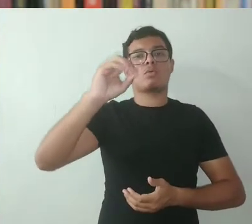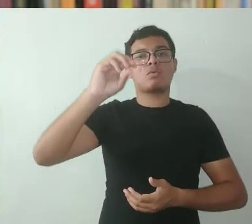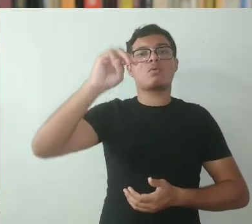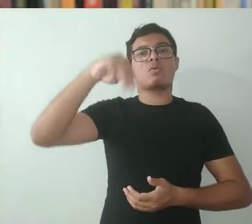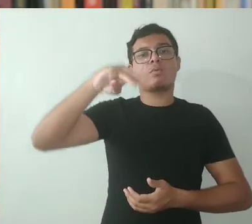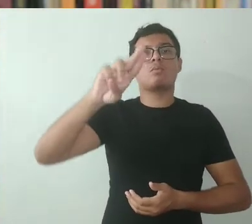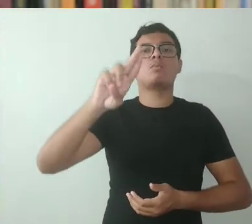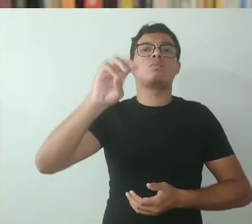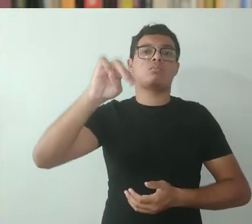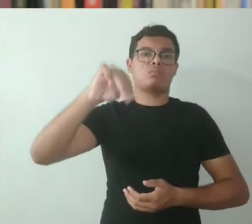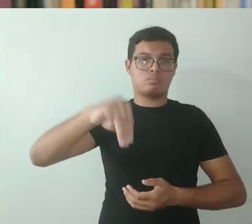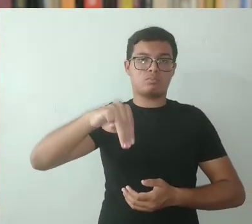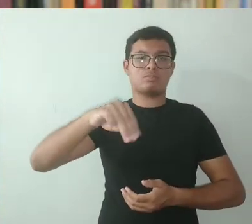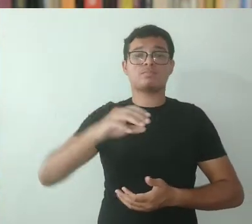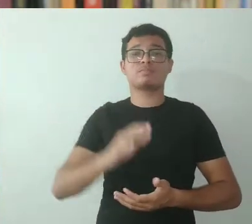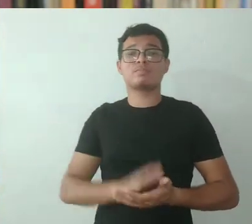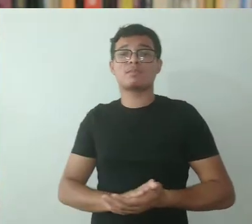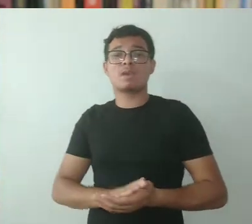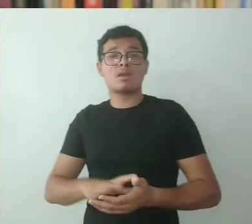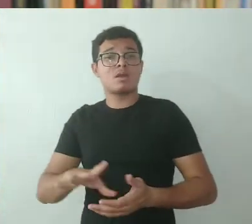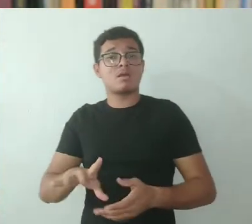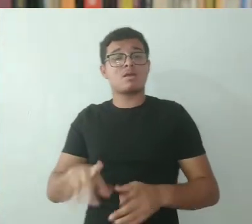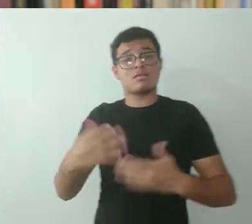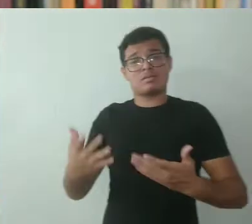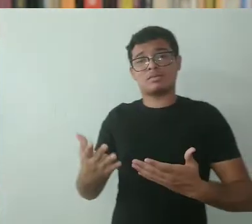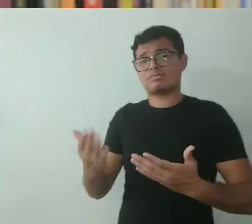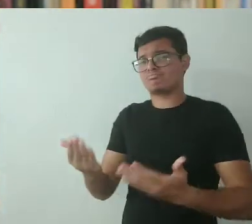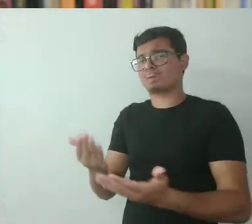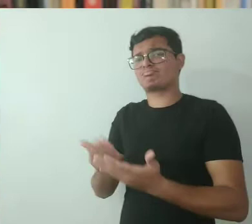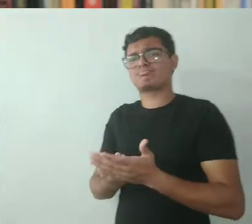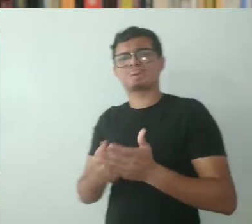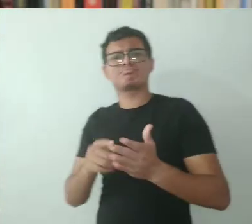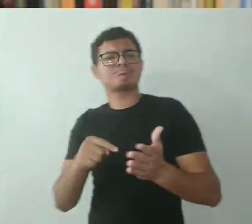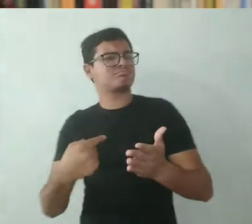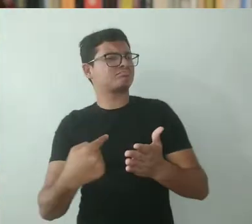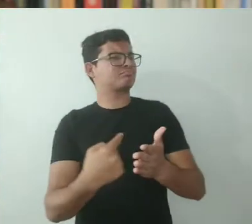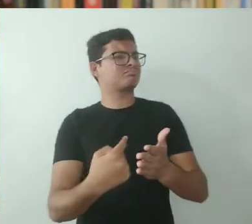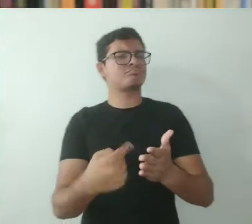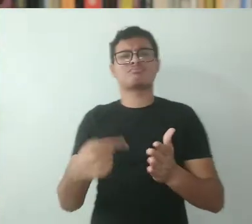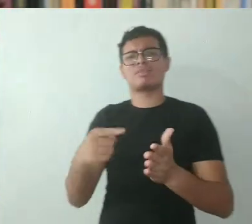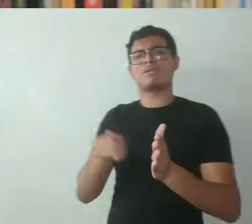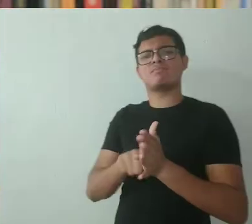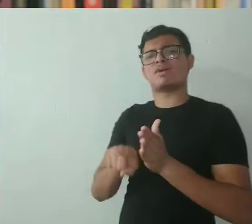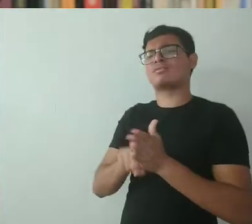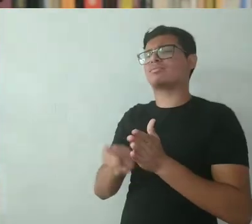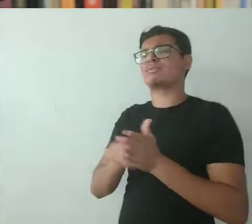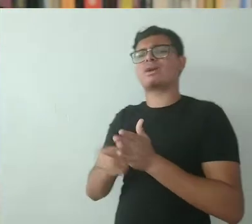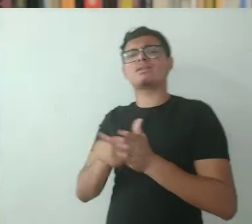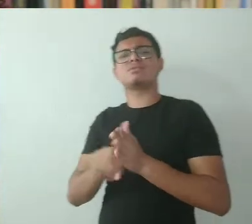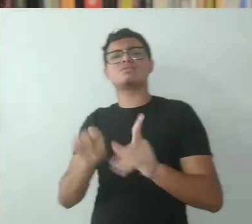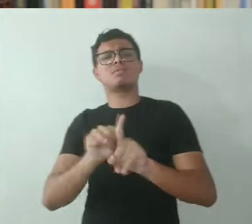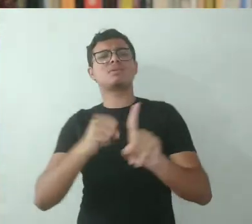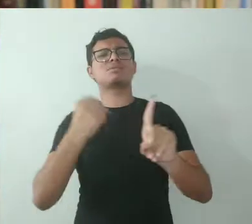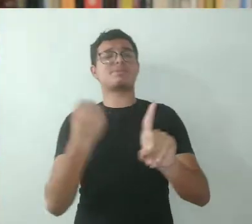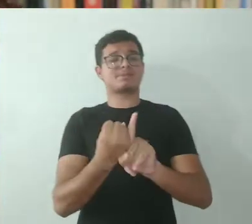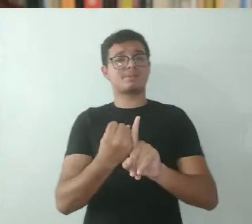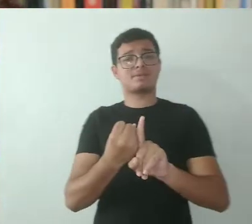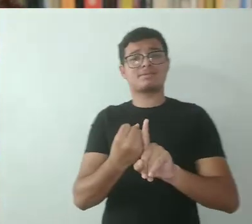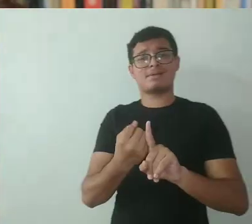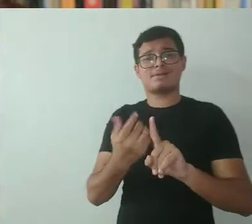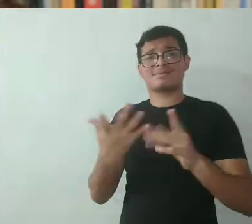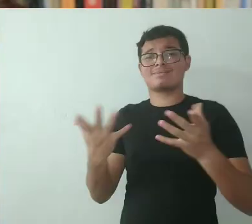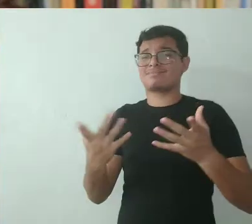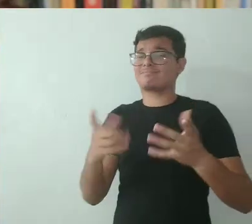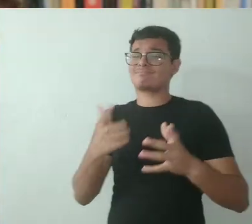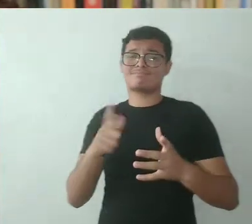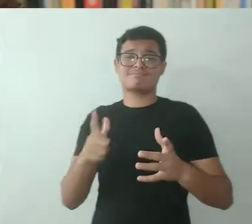nós ouvimos que elas não são questionadas sobre a sociedade. Por exemplo, não